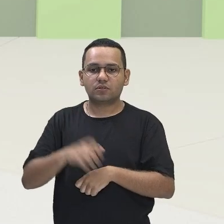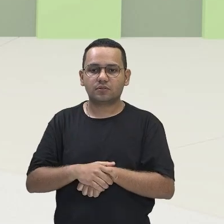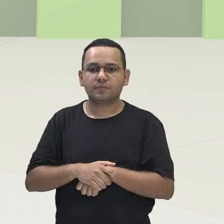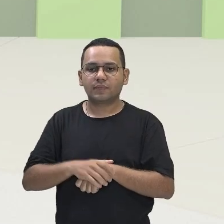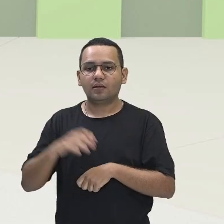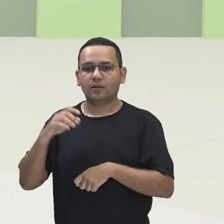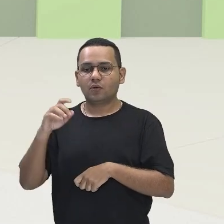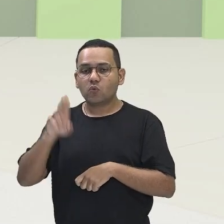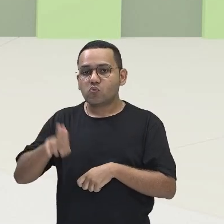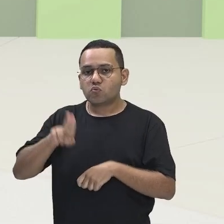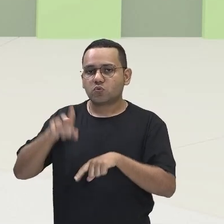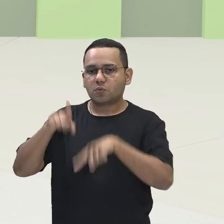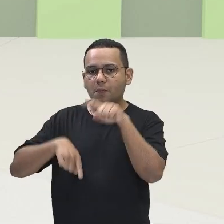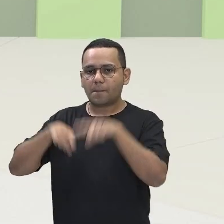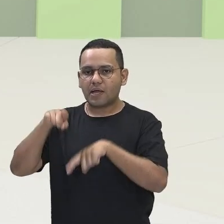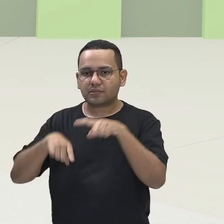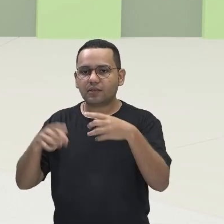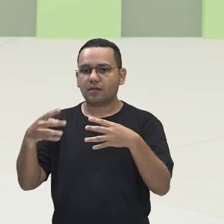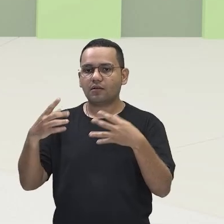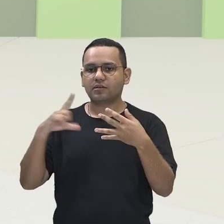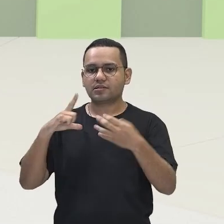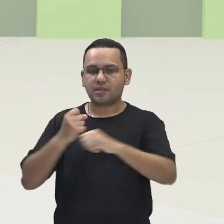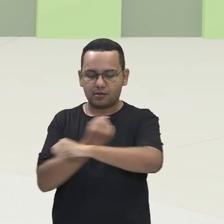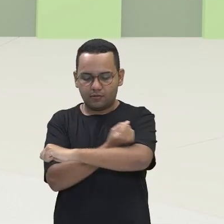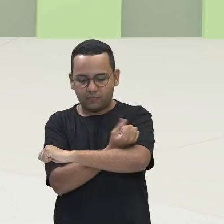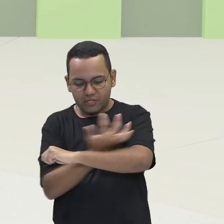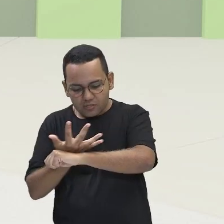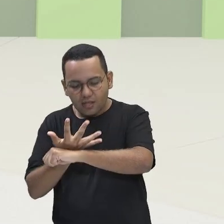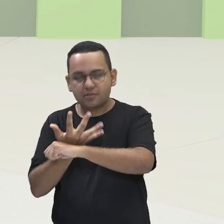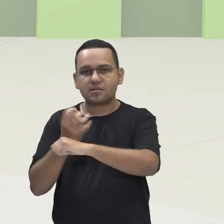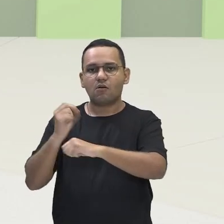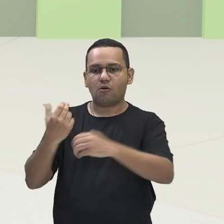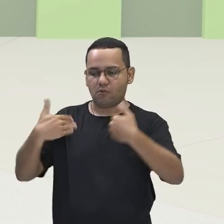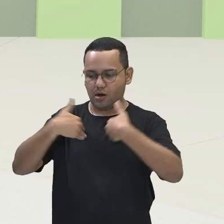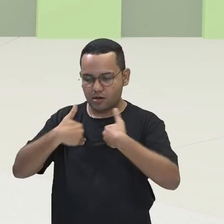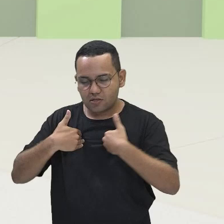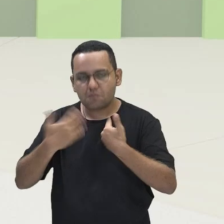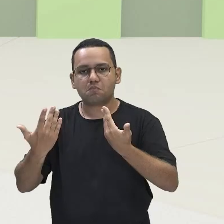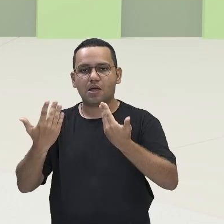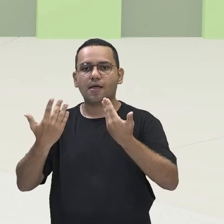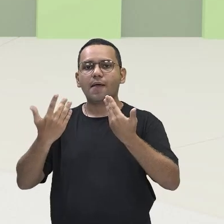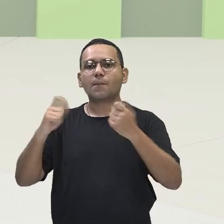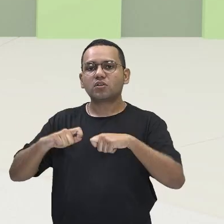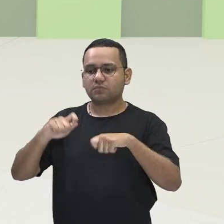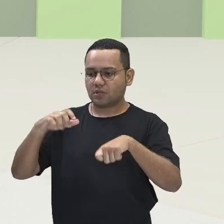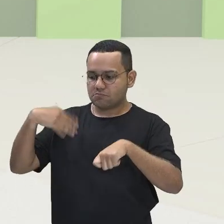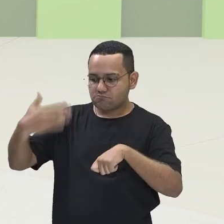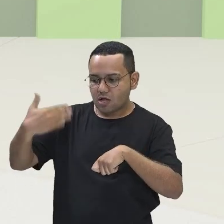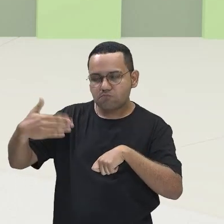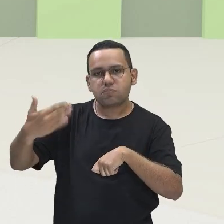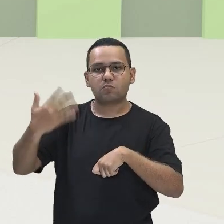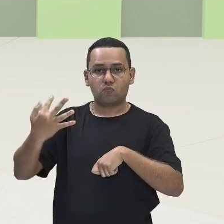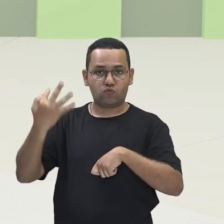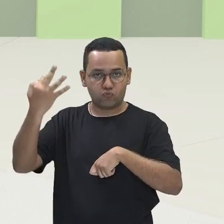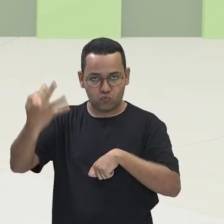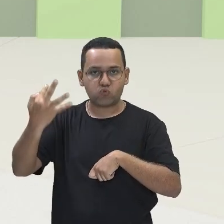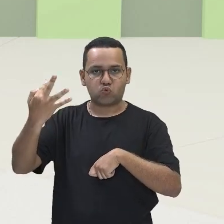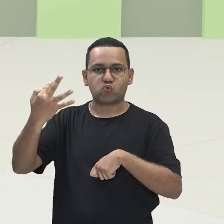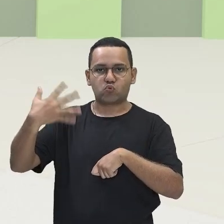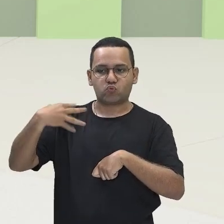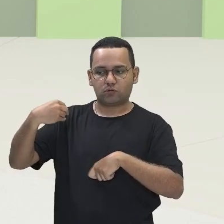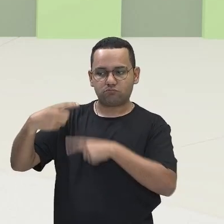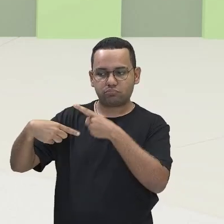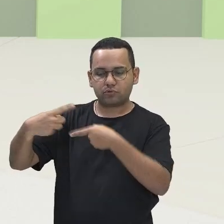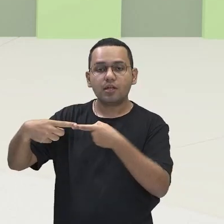recursos naturais de vegetação, de animais, para futuras gerações e de um ambiente